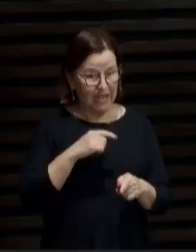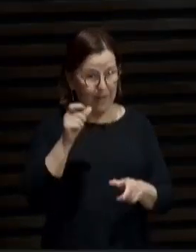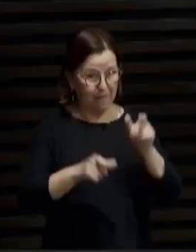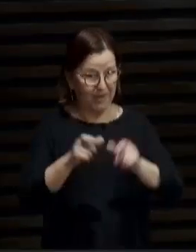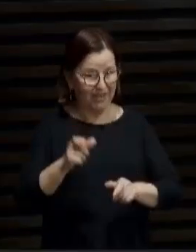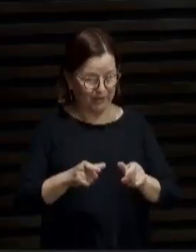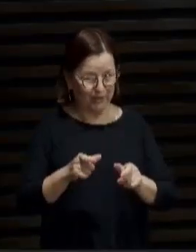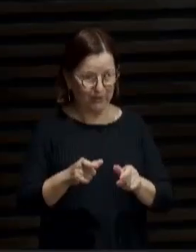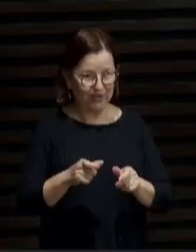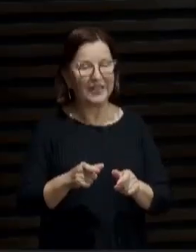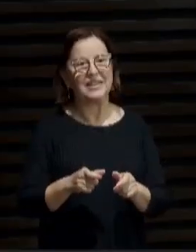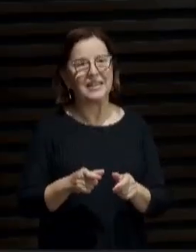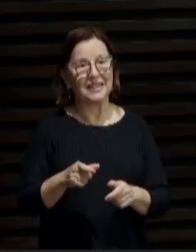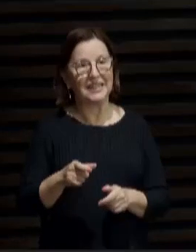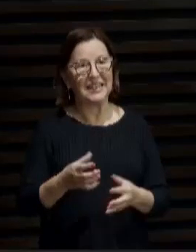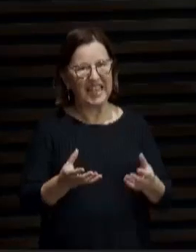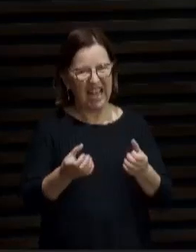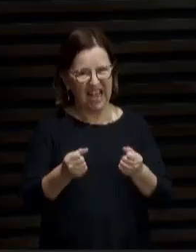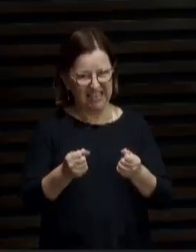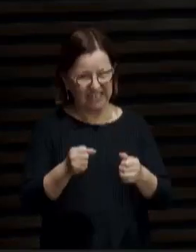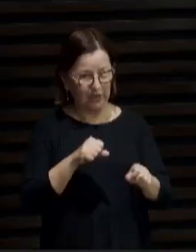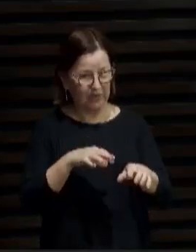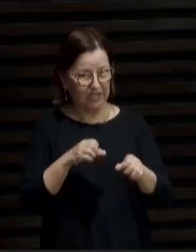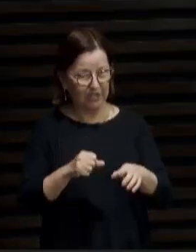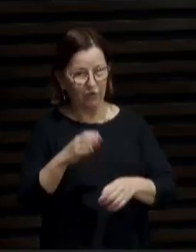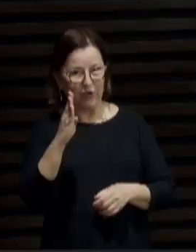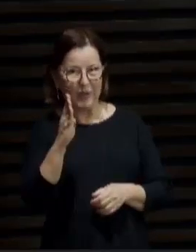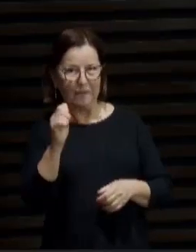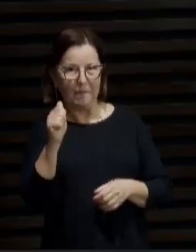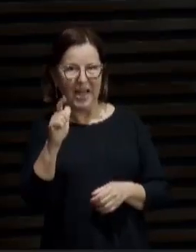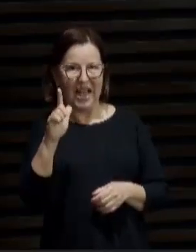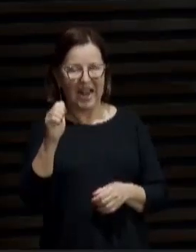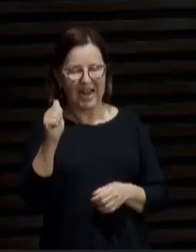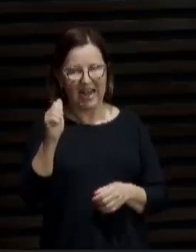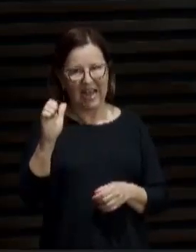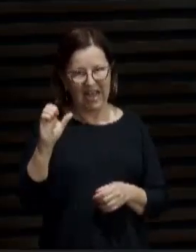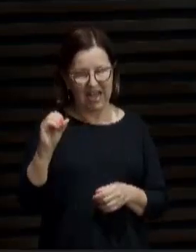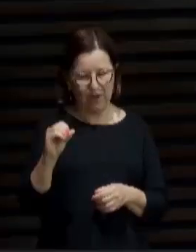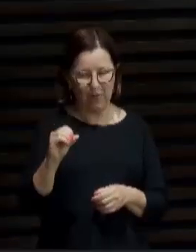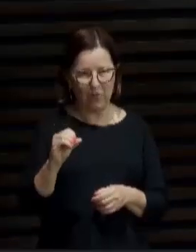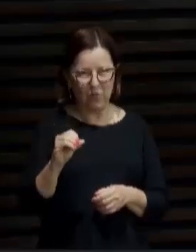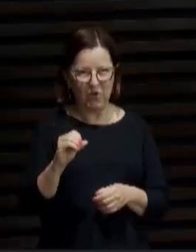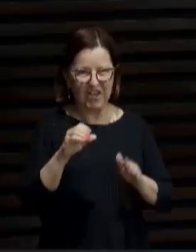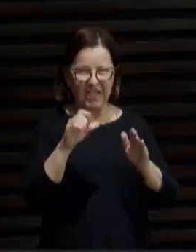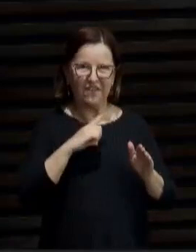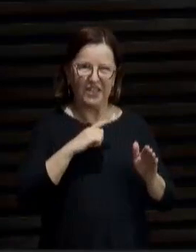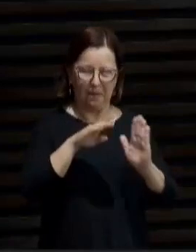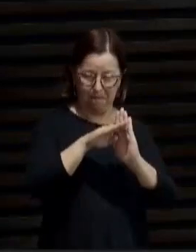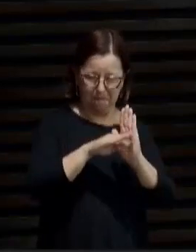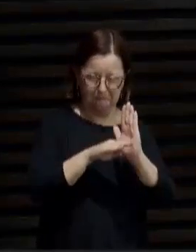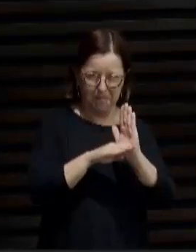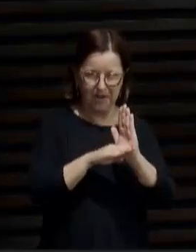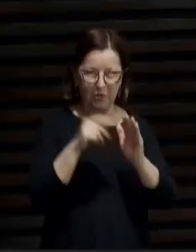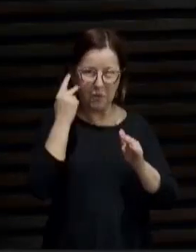qual ensinava a Balaque a armar ciladas diante dos filhos de Israel, para comerem coisas sacrificadas